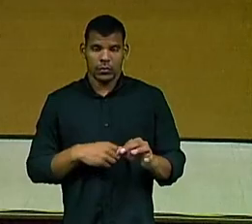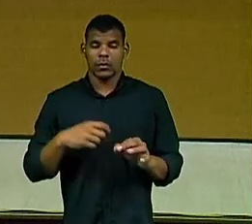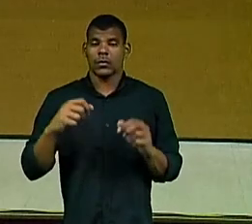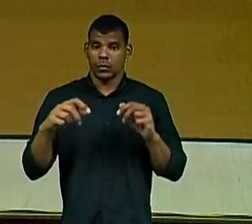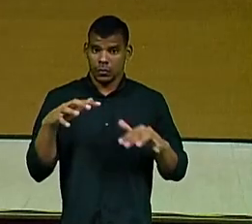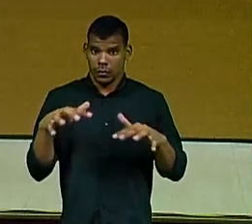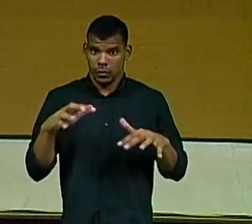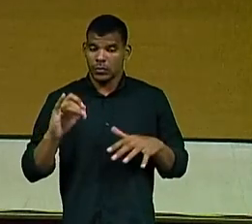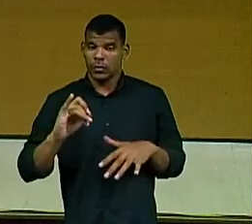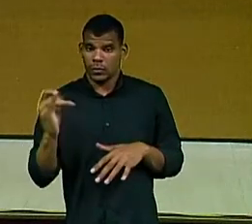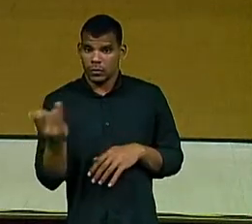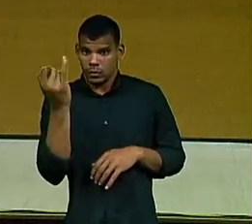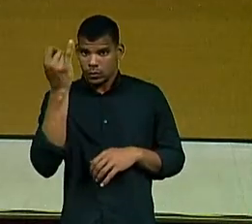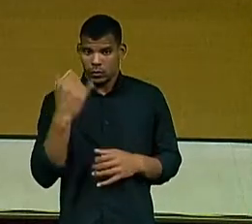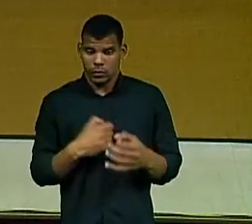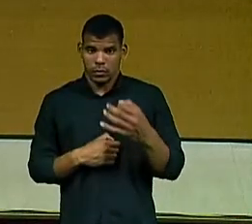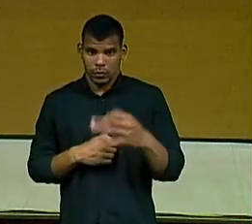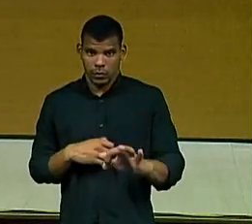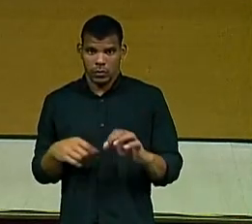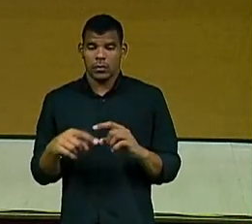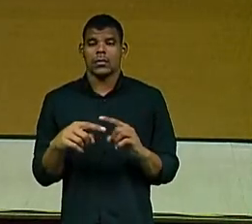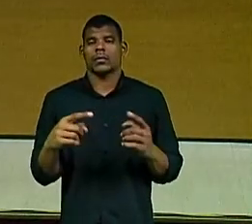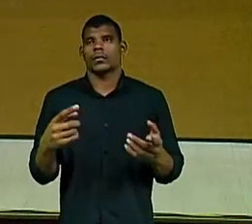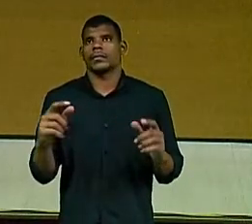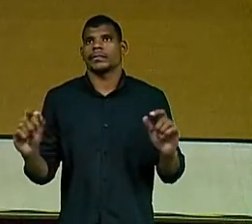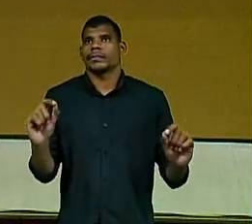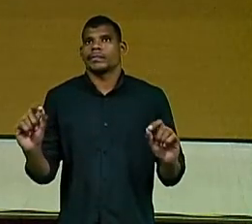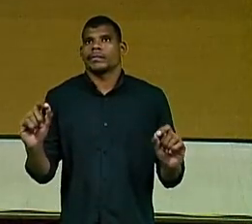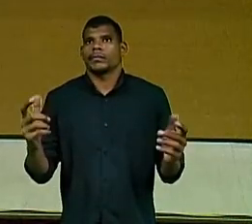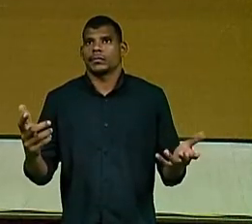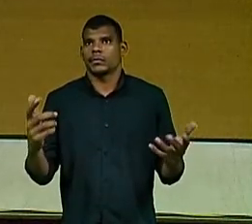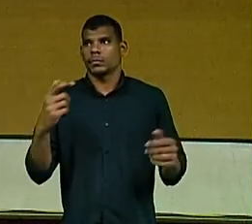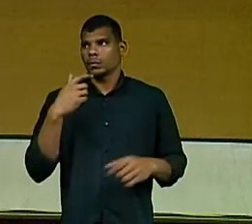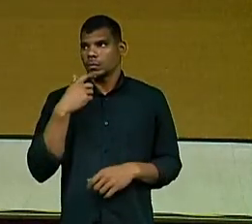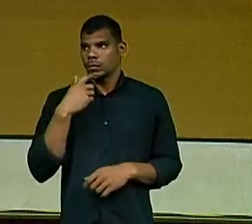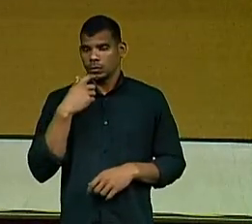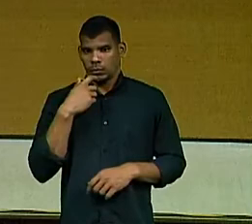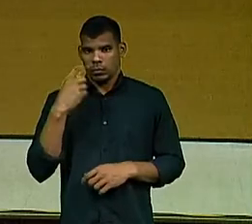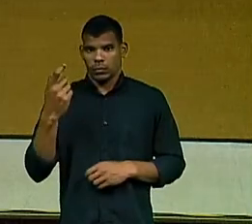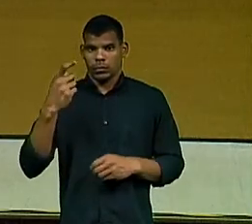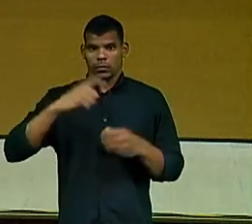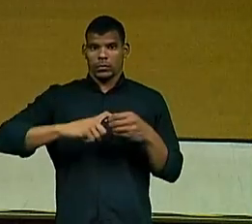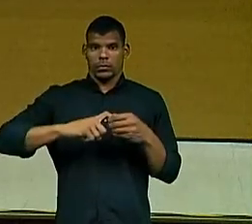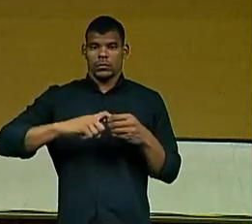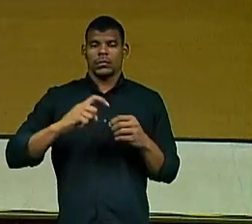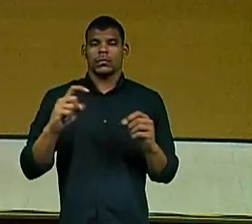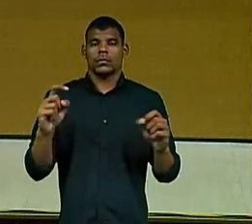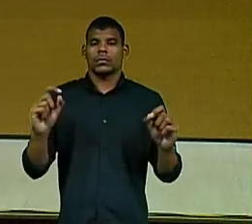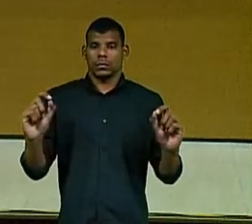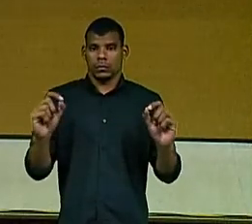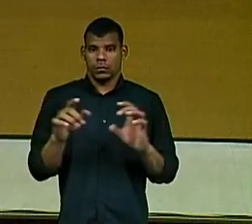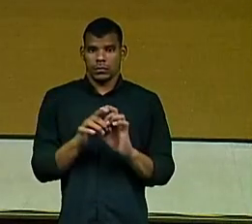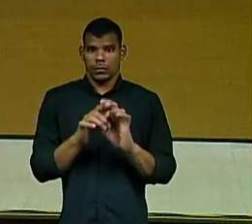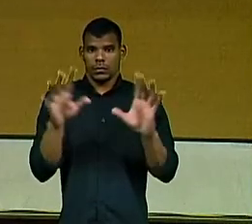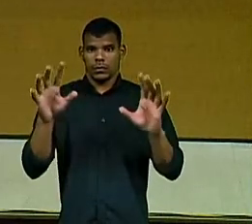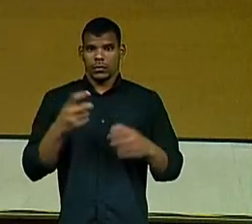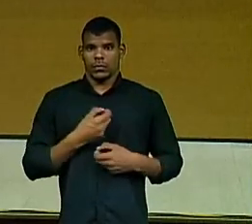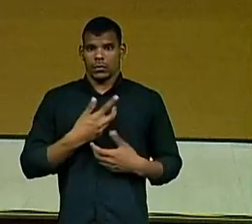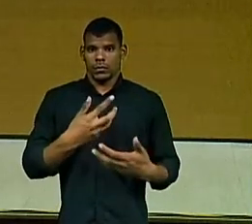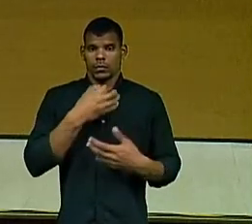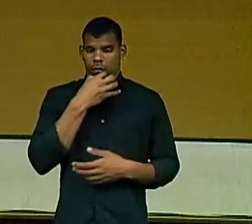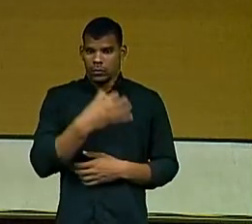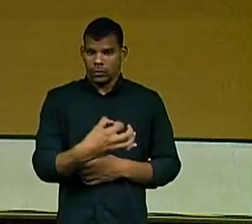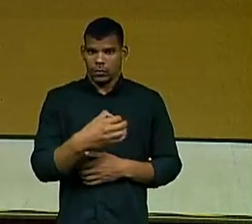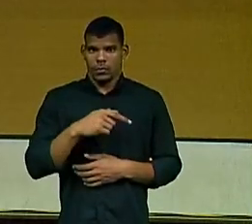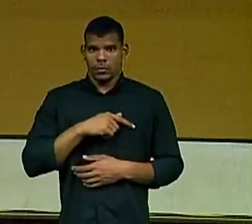muito importante marcou por exemplo o retorno concreto da liberdade de se manifestar